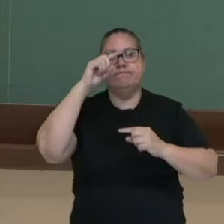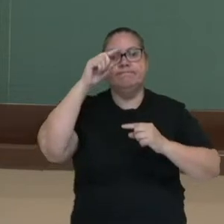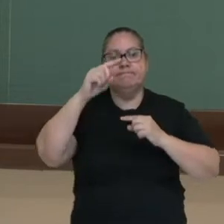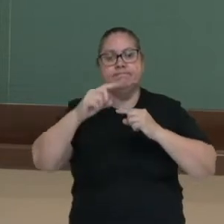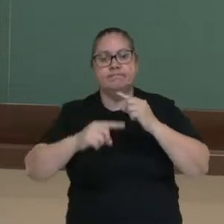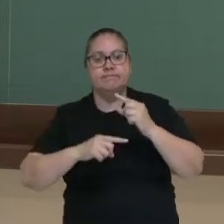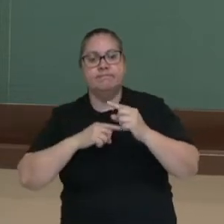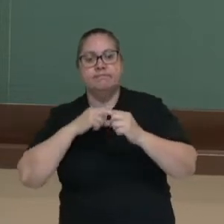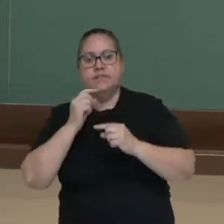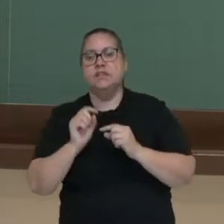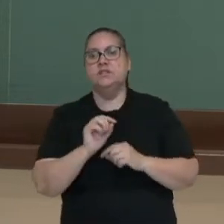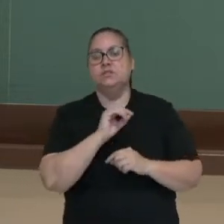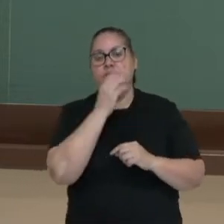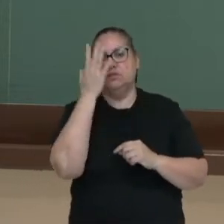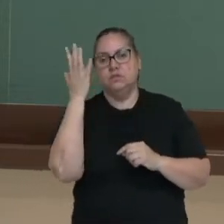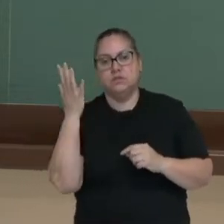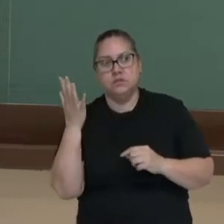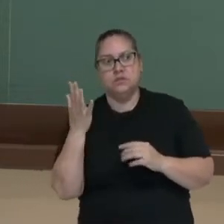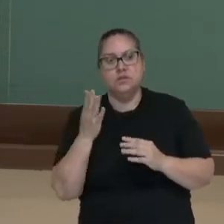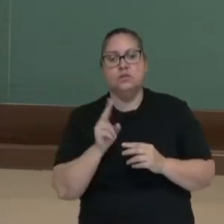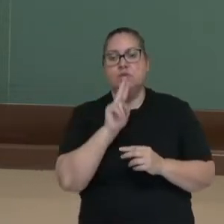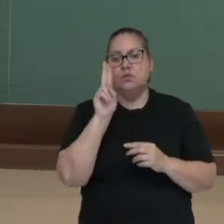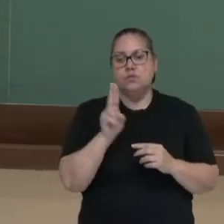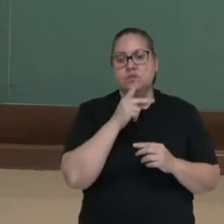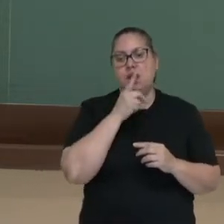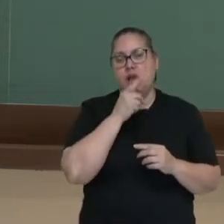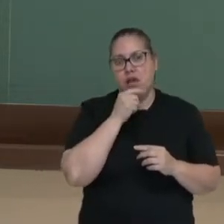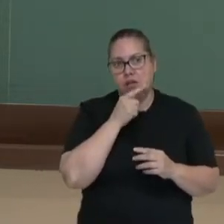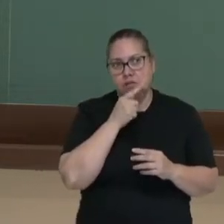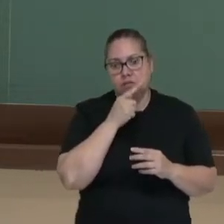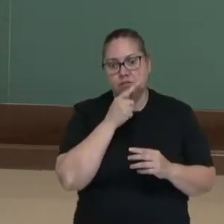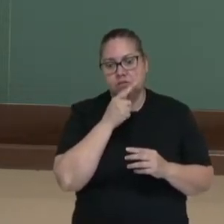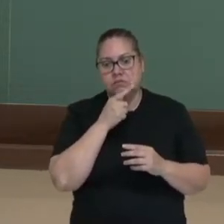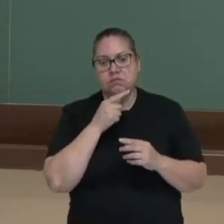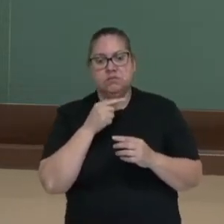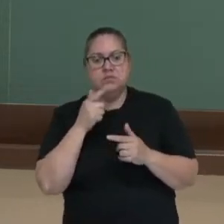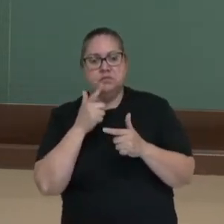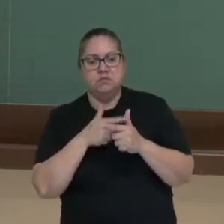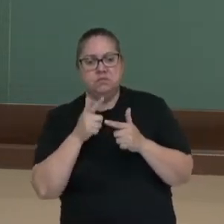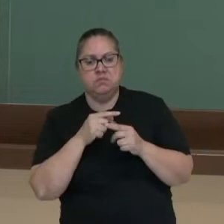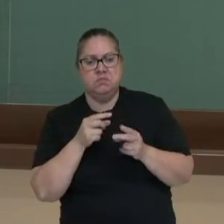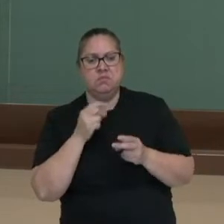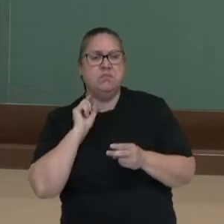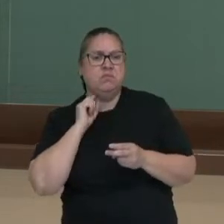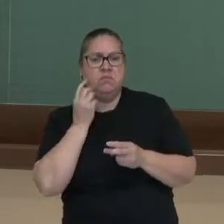de fatos, né? De você usar a água, contaminar ou poluir,